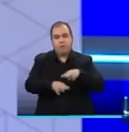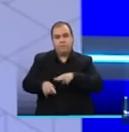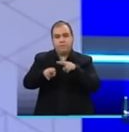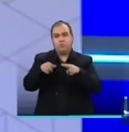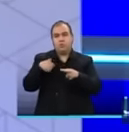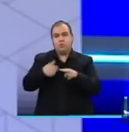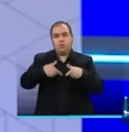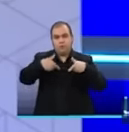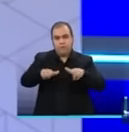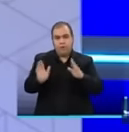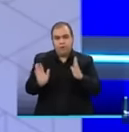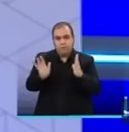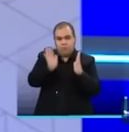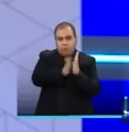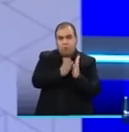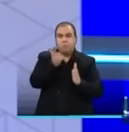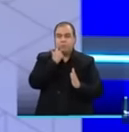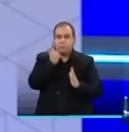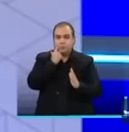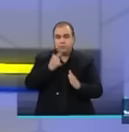à fita para checar isso.